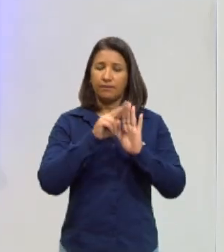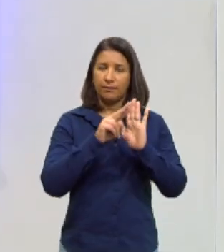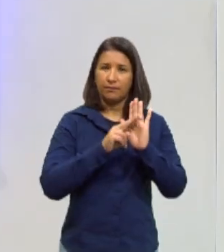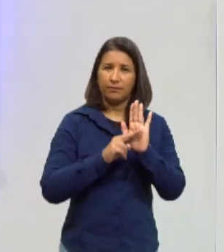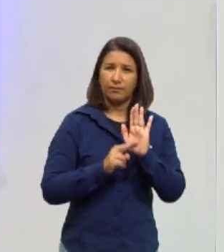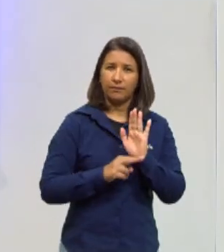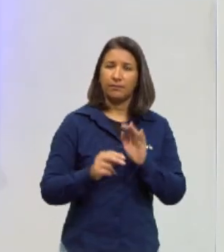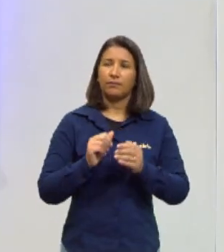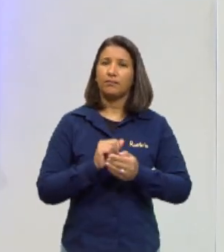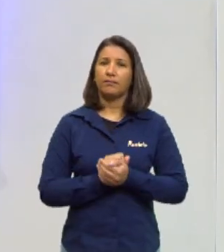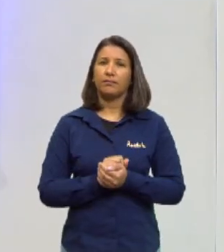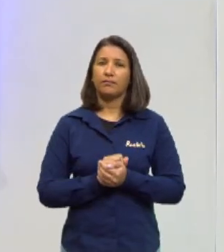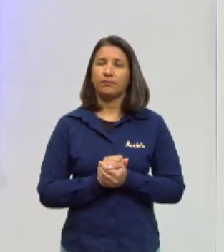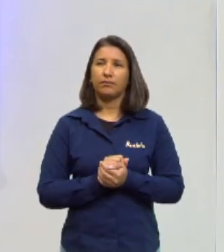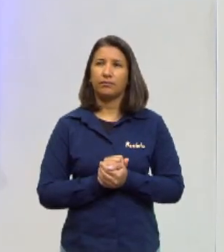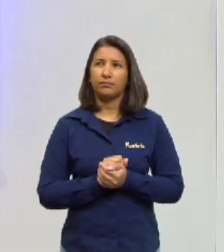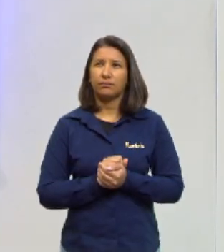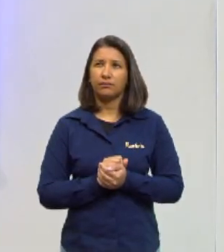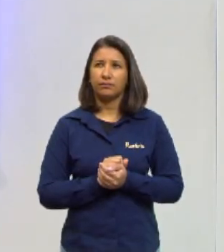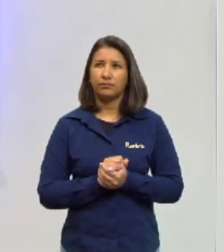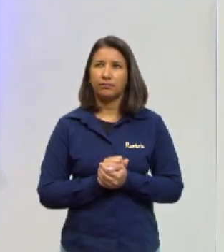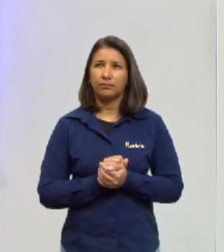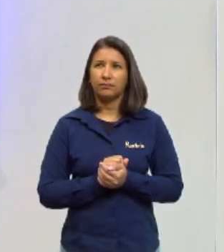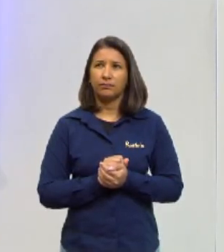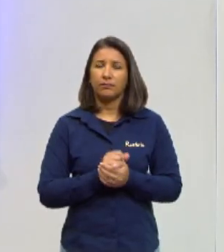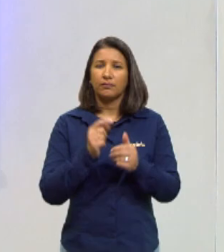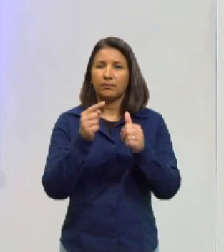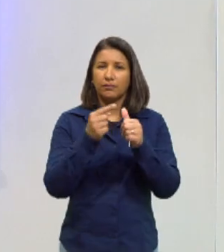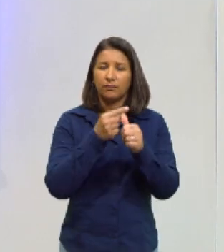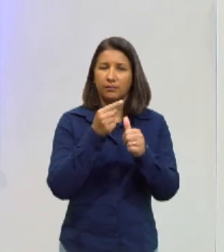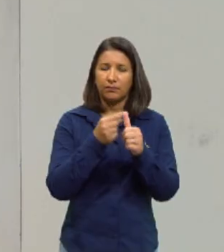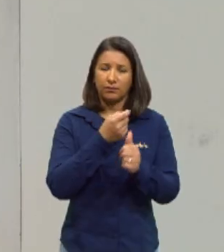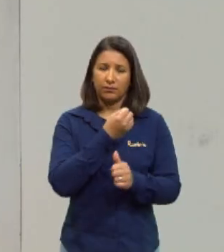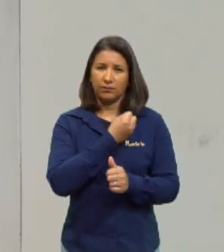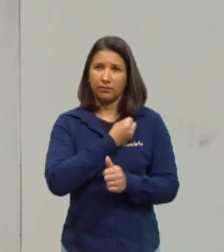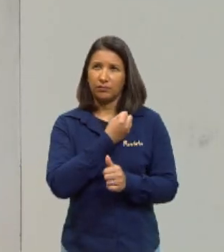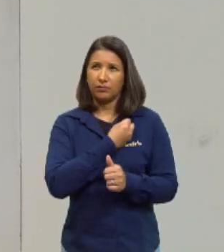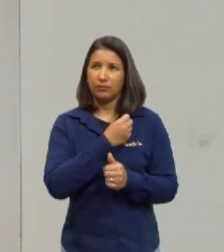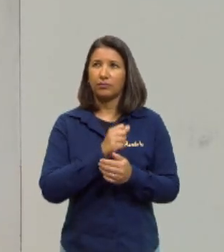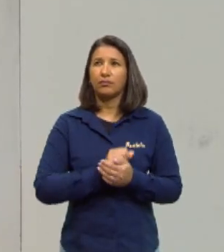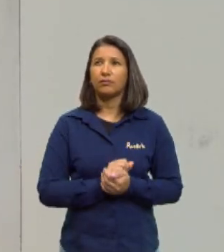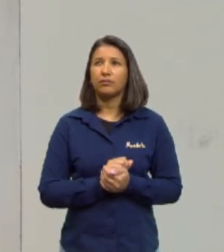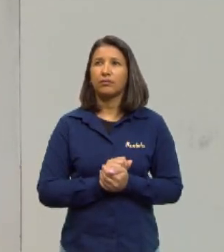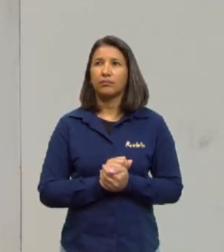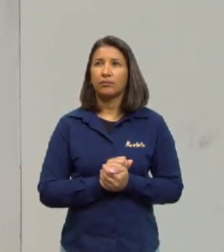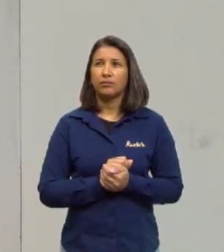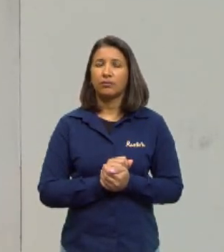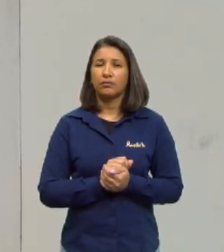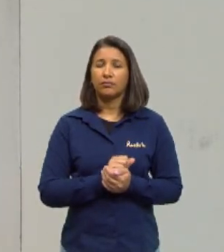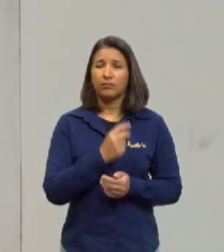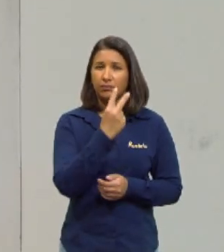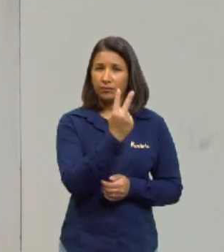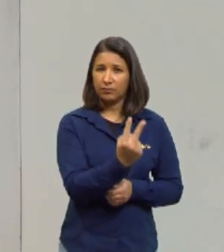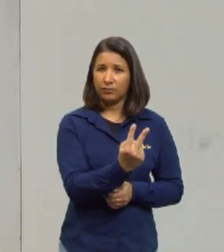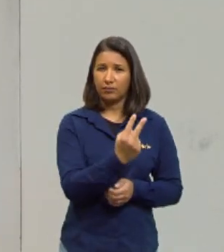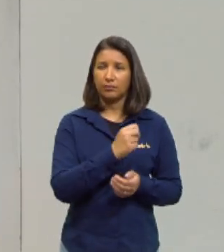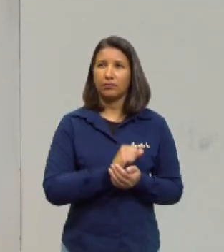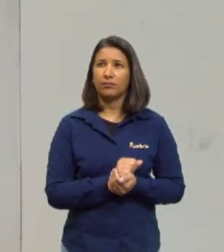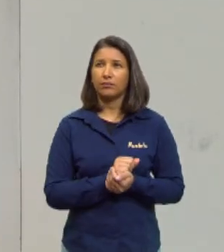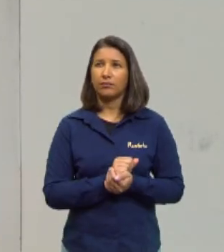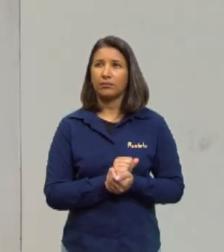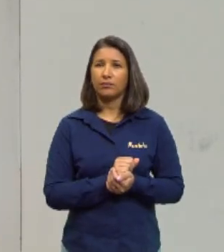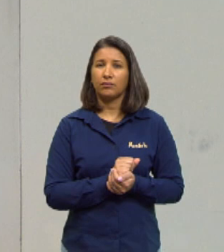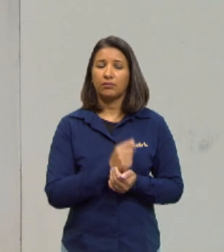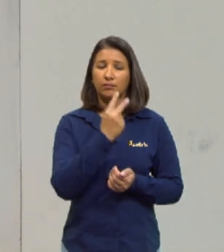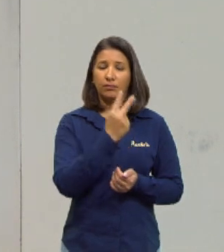produto notável, segue aqui comigo. Vamos lá. Quem é o primeiro termo? O primeiro termo é esse 2.